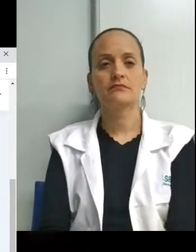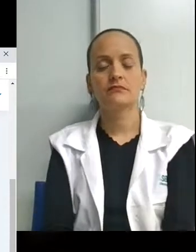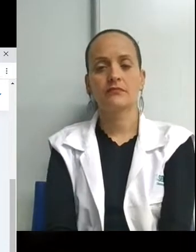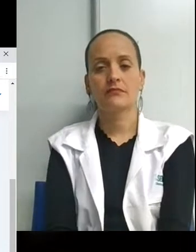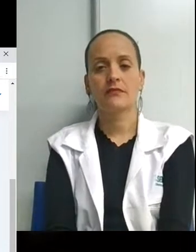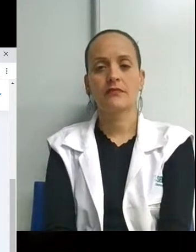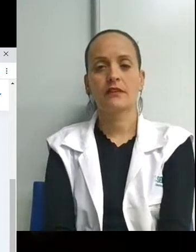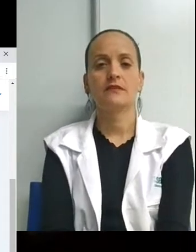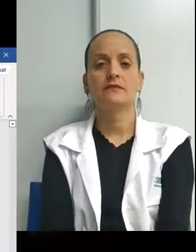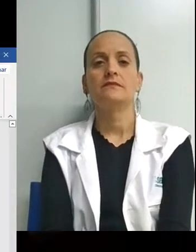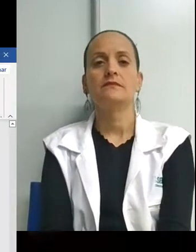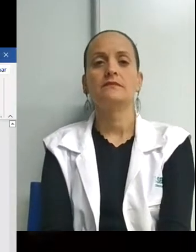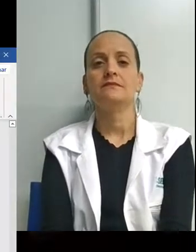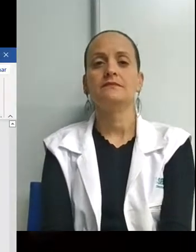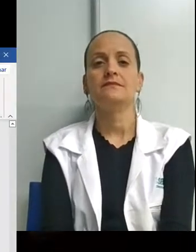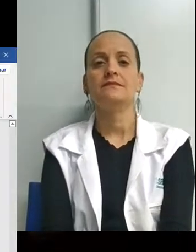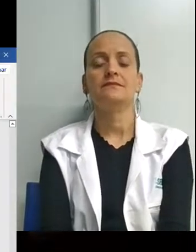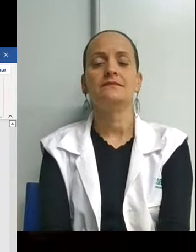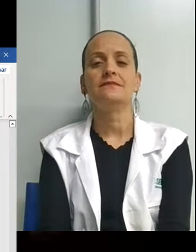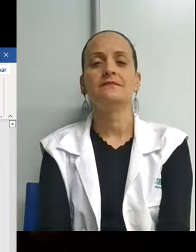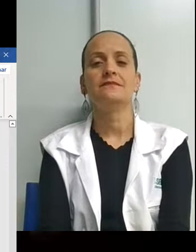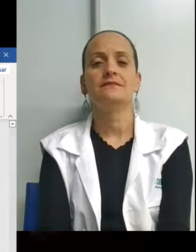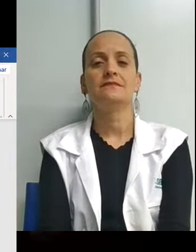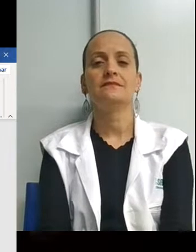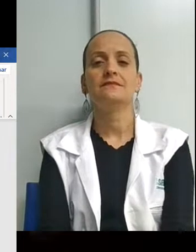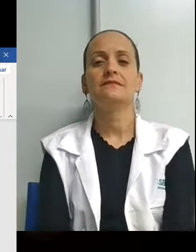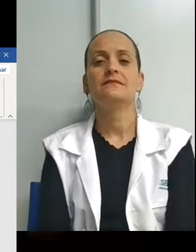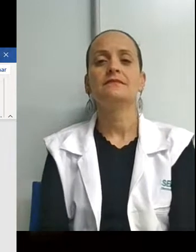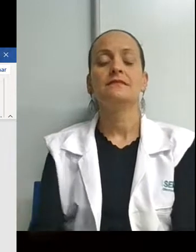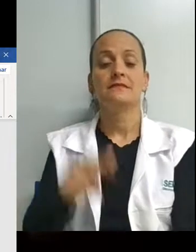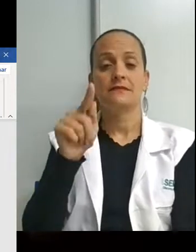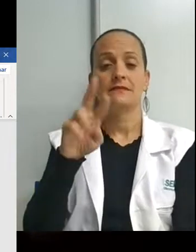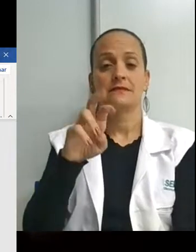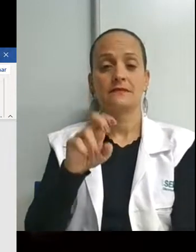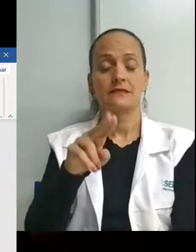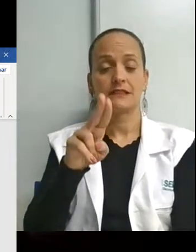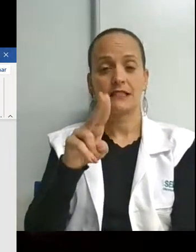Vou colocar aqui, ó, continuar justificativo, né? Grau de